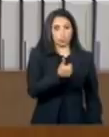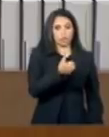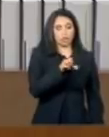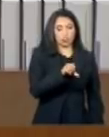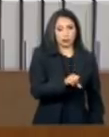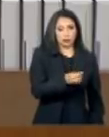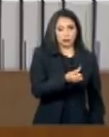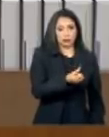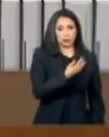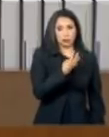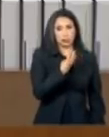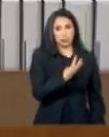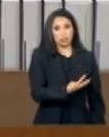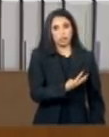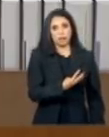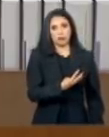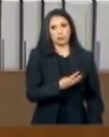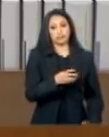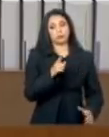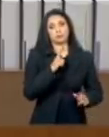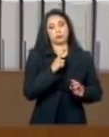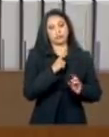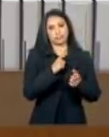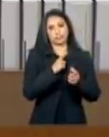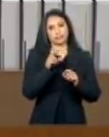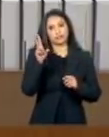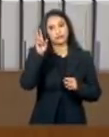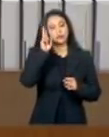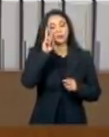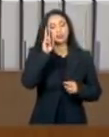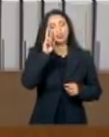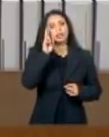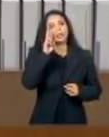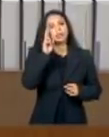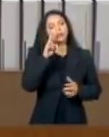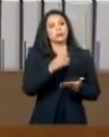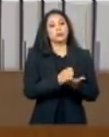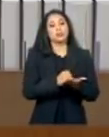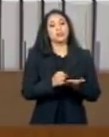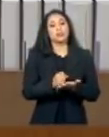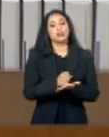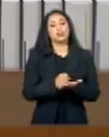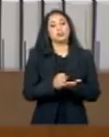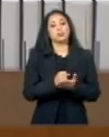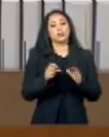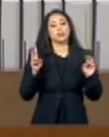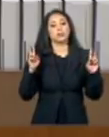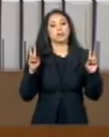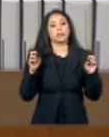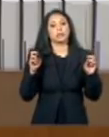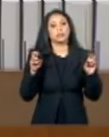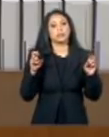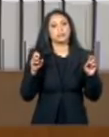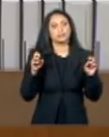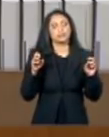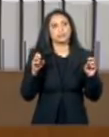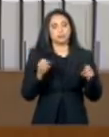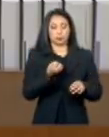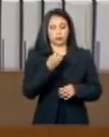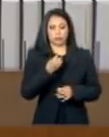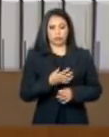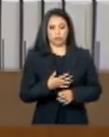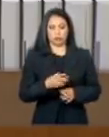é esta que vale lembrar tem como uma de suas condições básicas abro aspas um bom comportamento